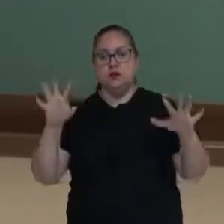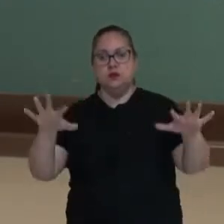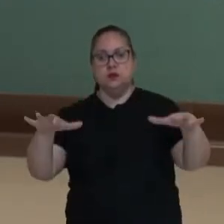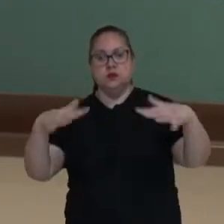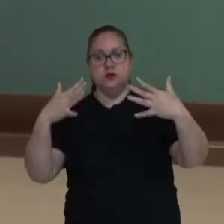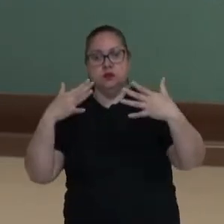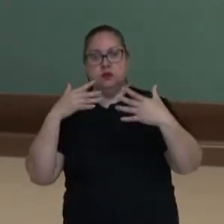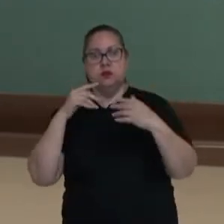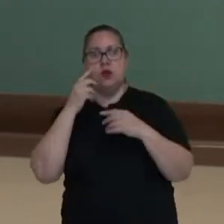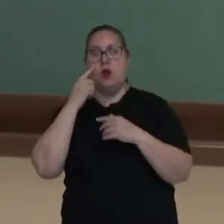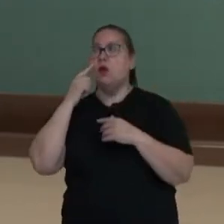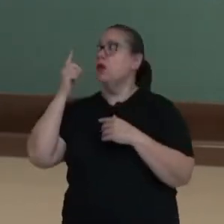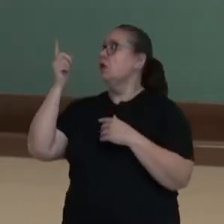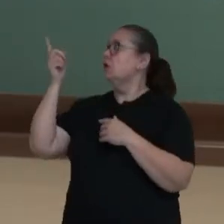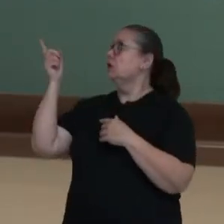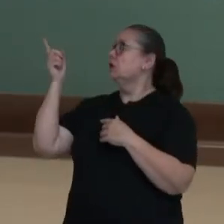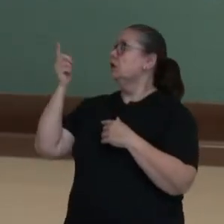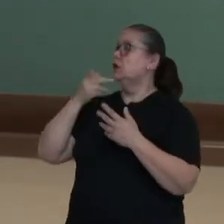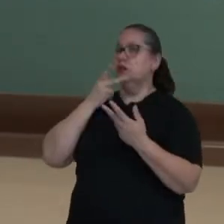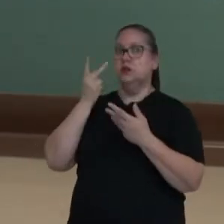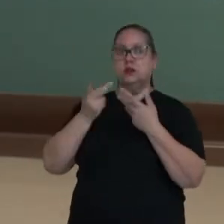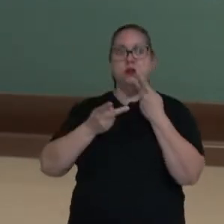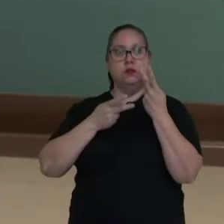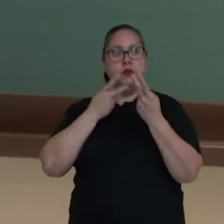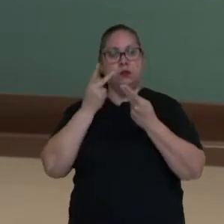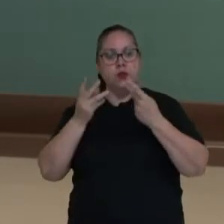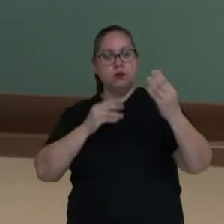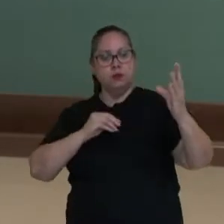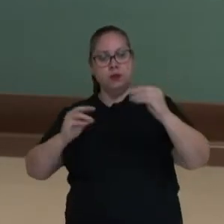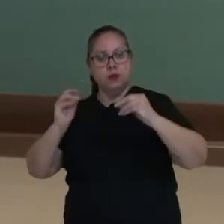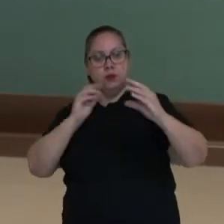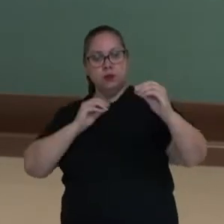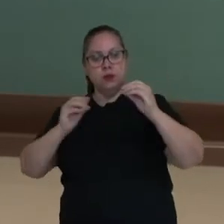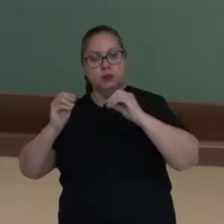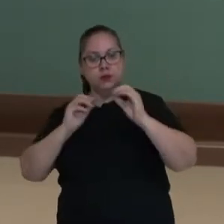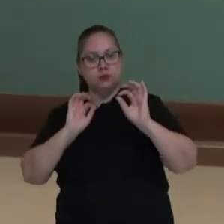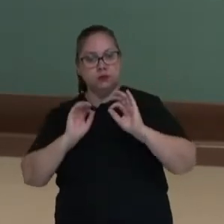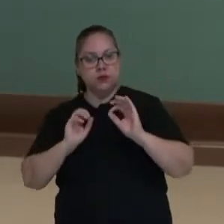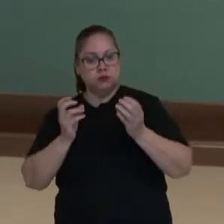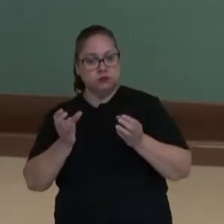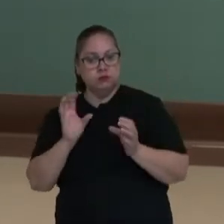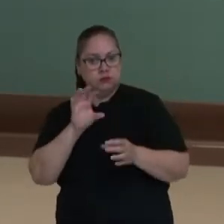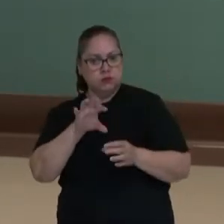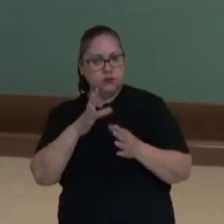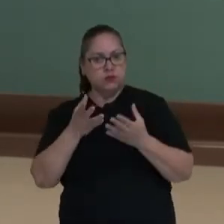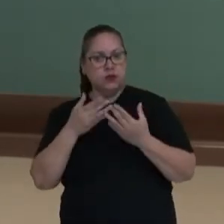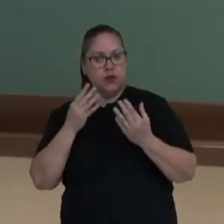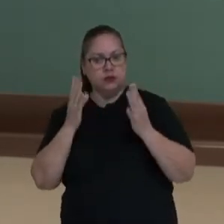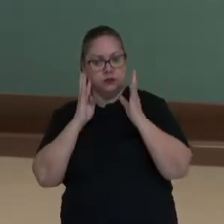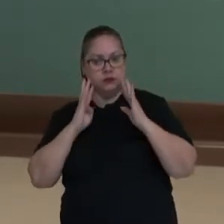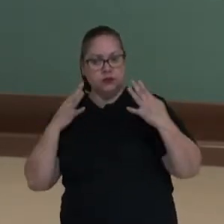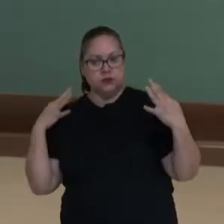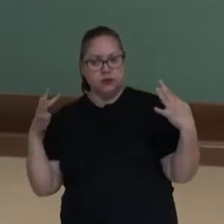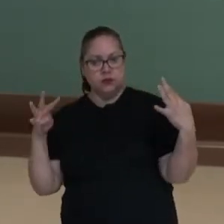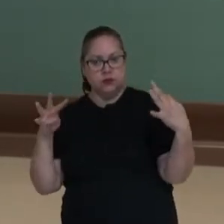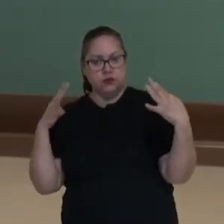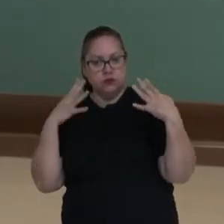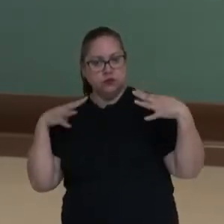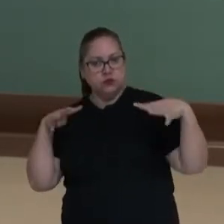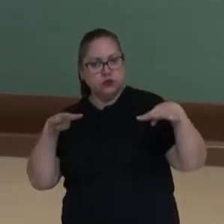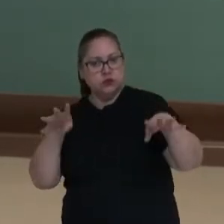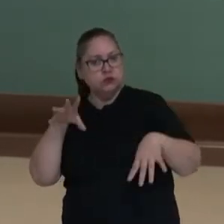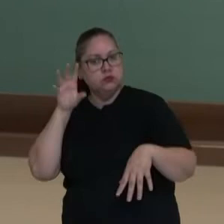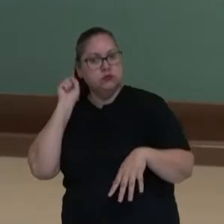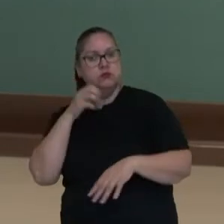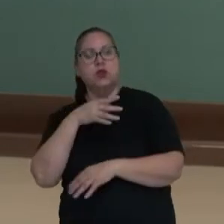tem imagens, né, de uma disputatio. Então, realmente, gente, era uma coisa central, que uma galera ia ver, né, e